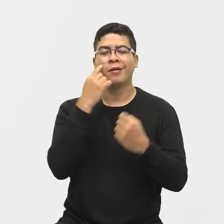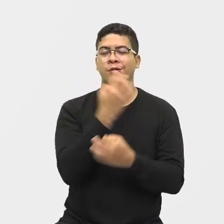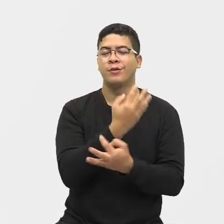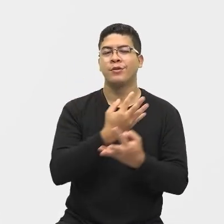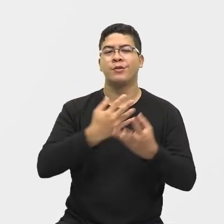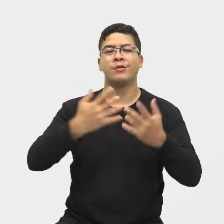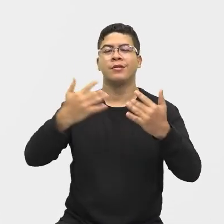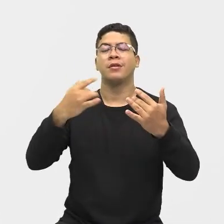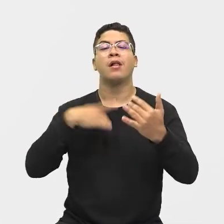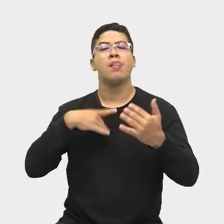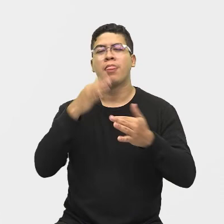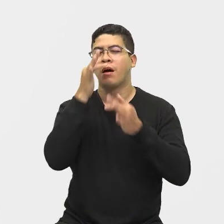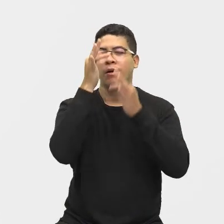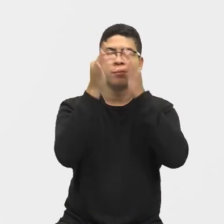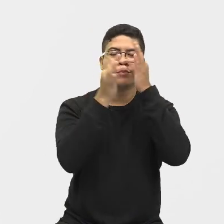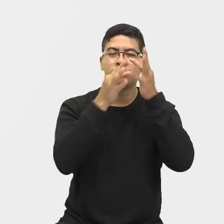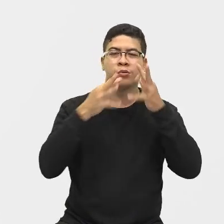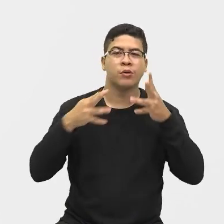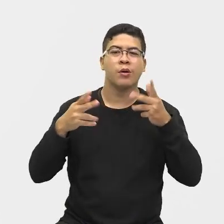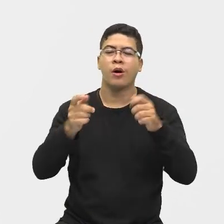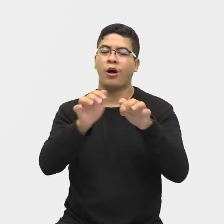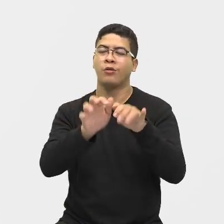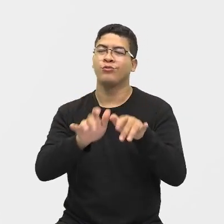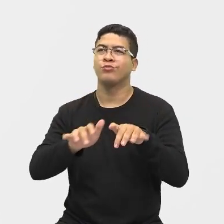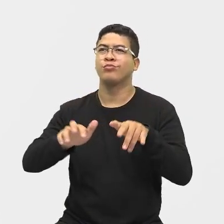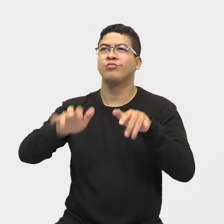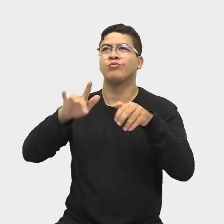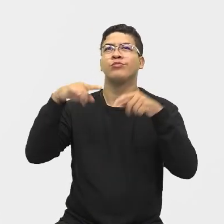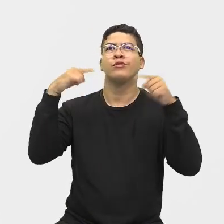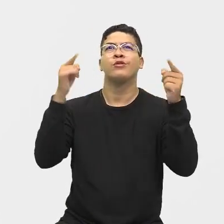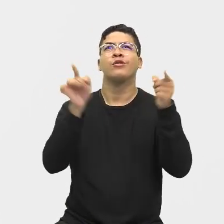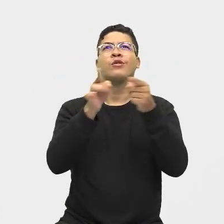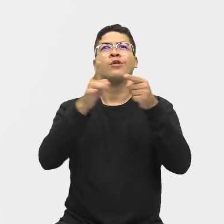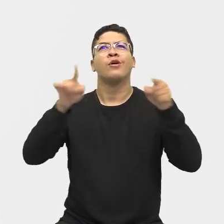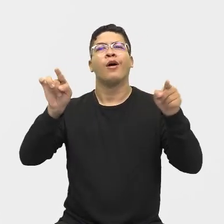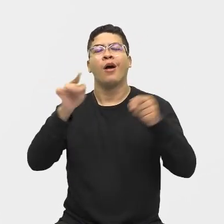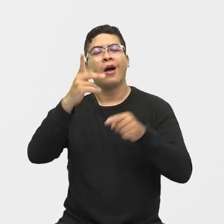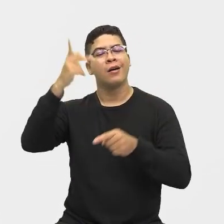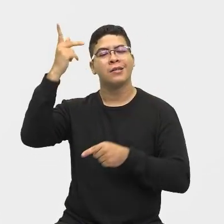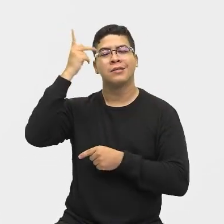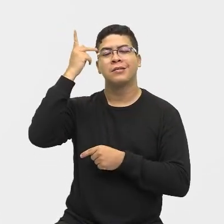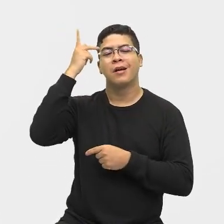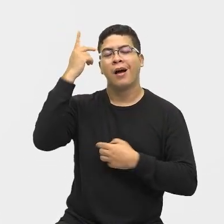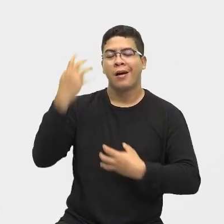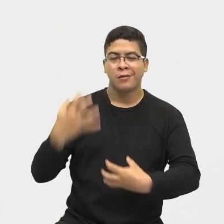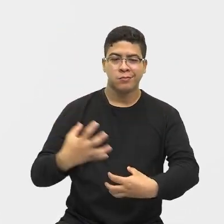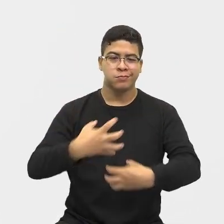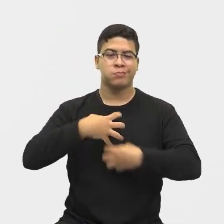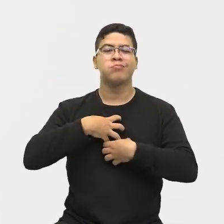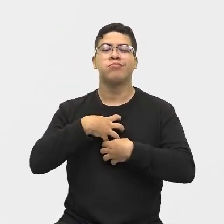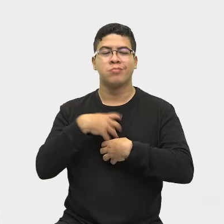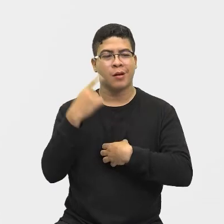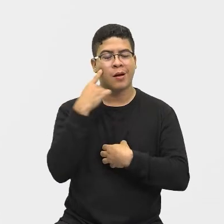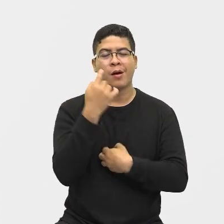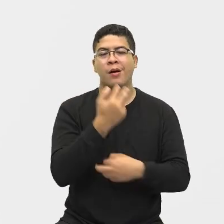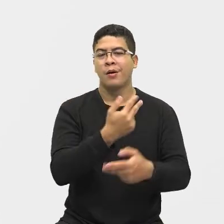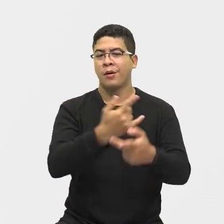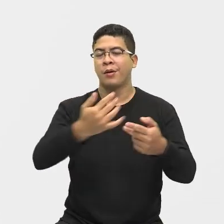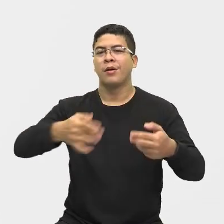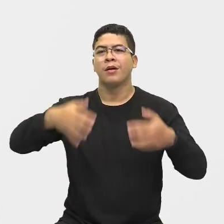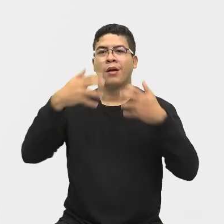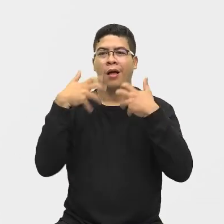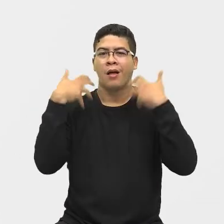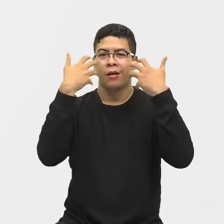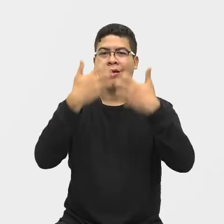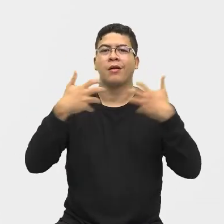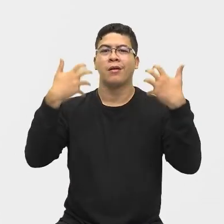bofetadas líricas no Trianon, Algodoal. São Paulo, comoção da minha vida, galicismo a berrar nos